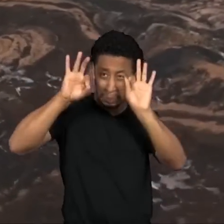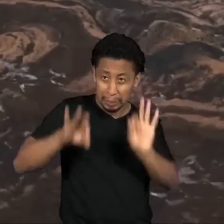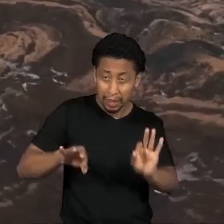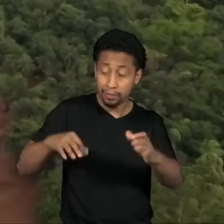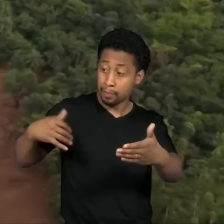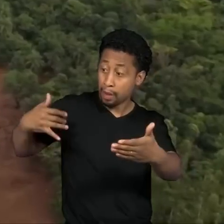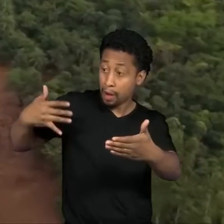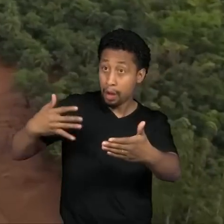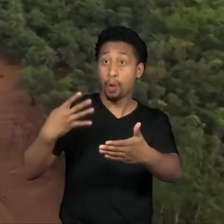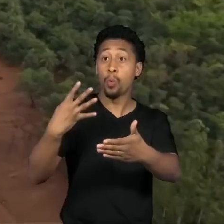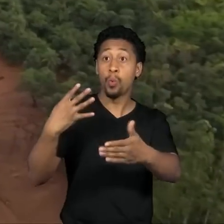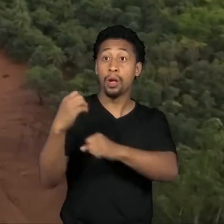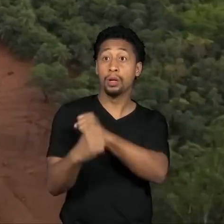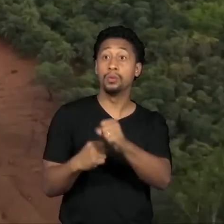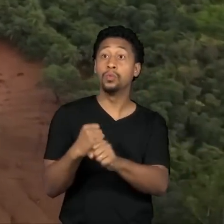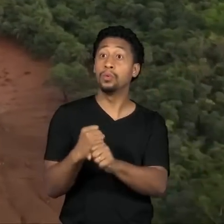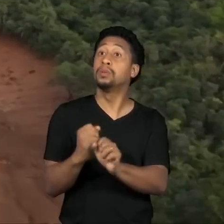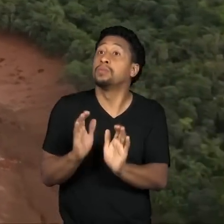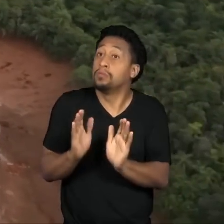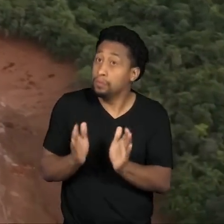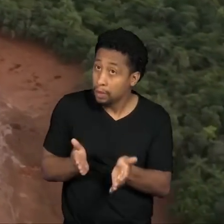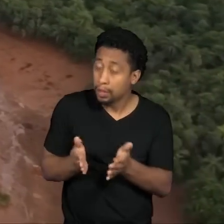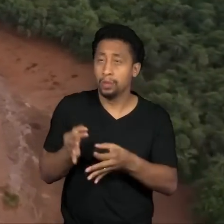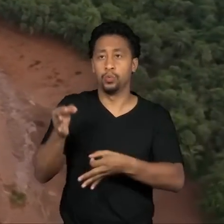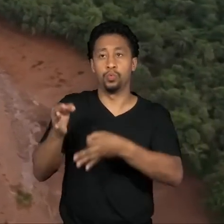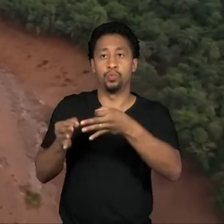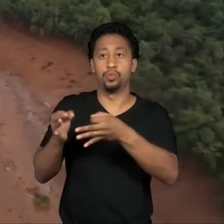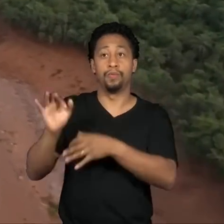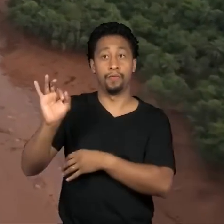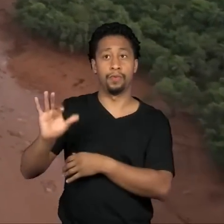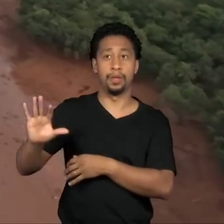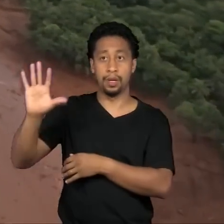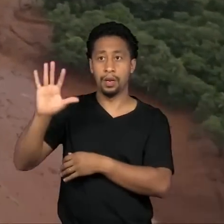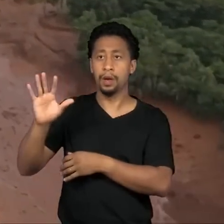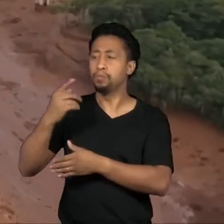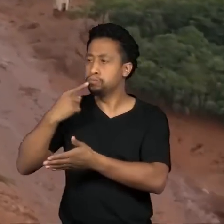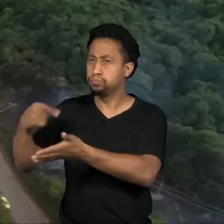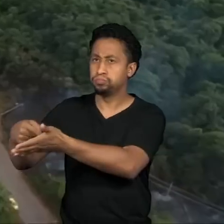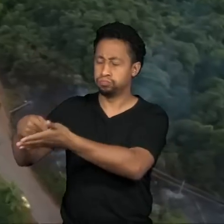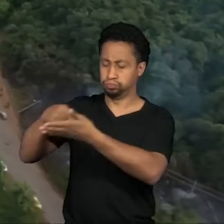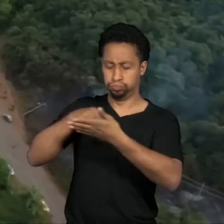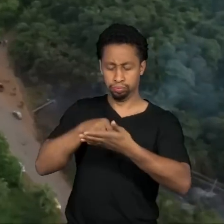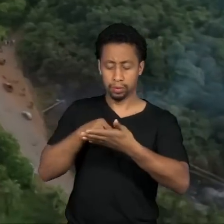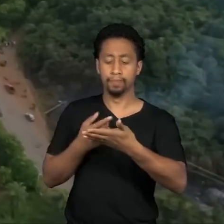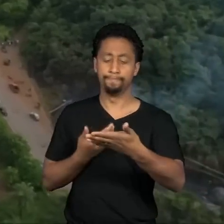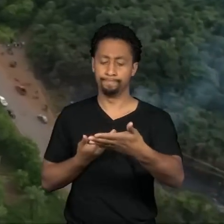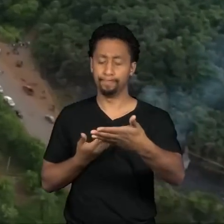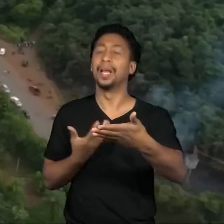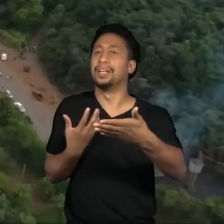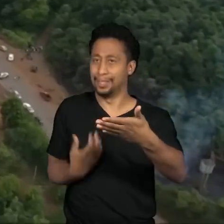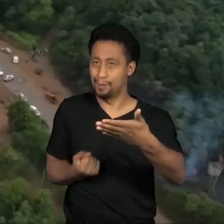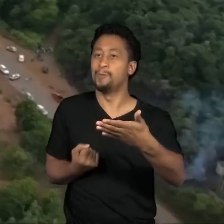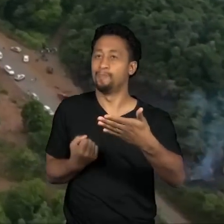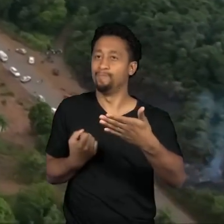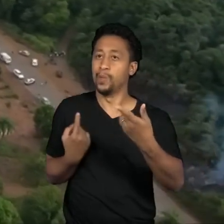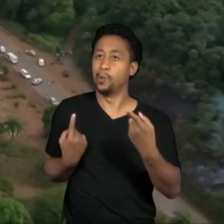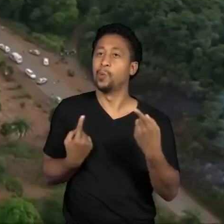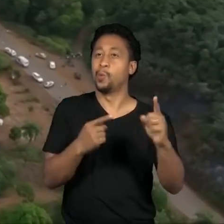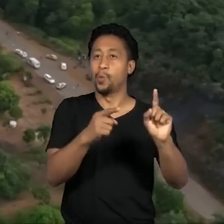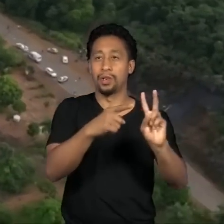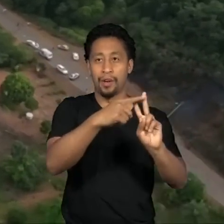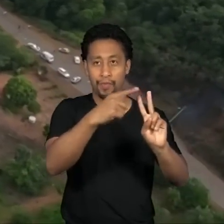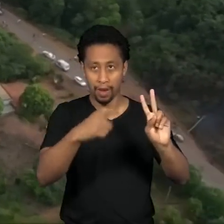4 anos. A Justiça Federal do Estado aceitou denúncia do Ministério Público Federal contra a Vale, a Tuvsud